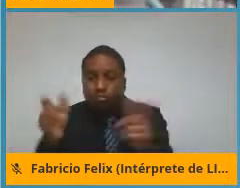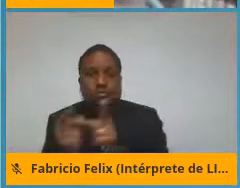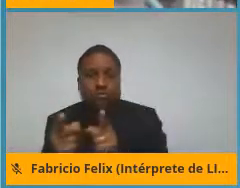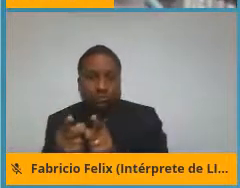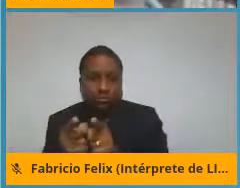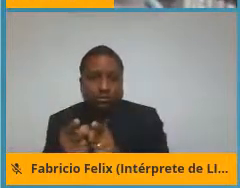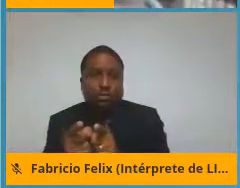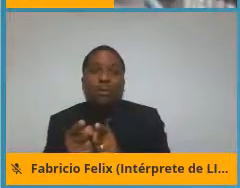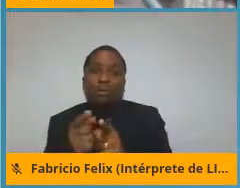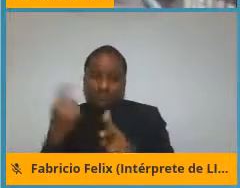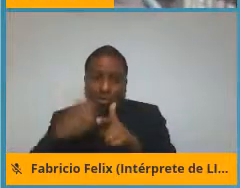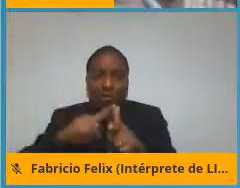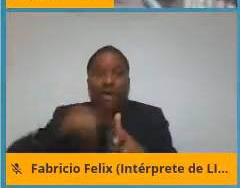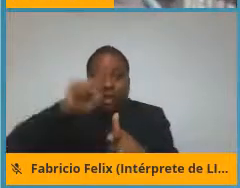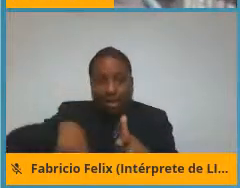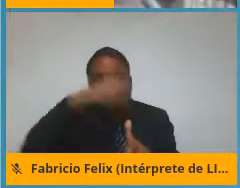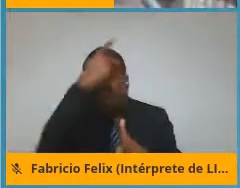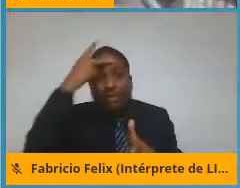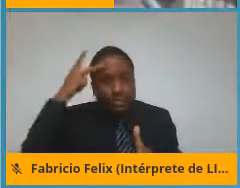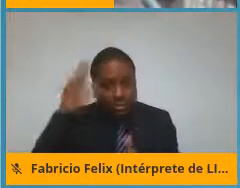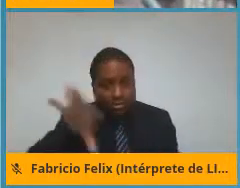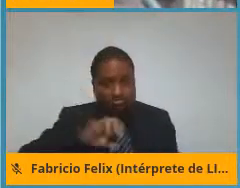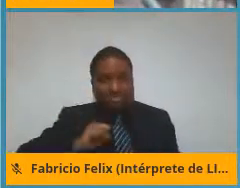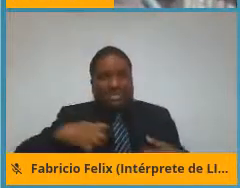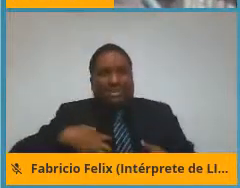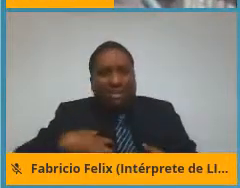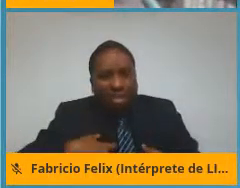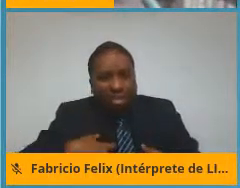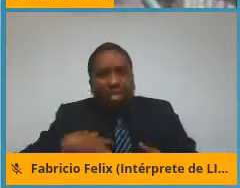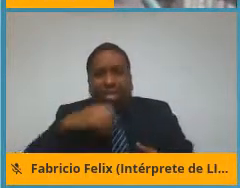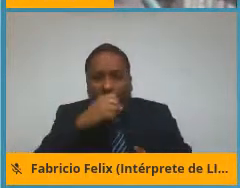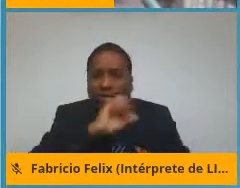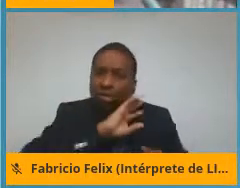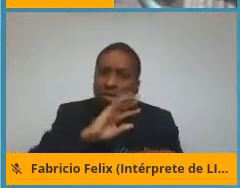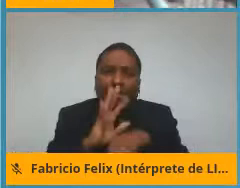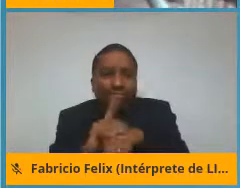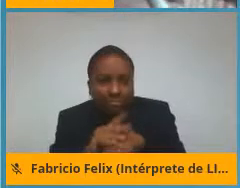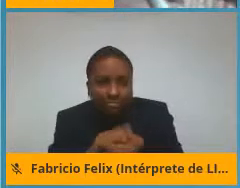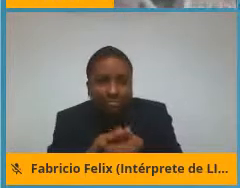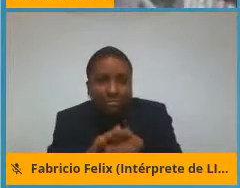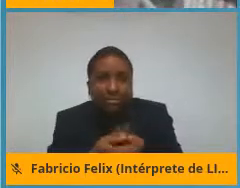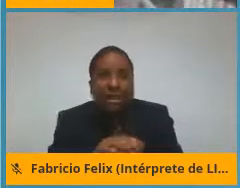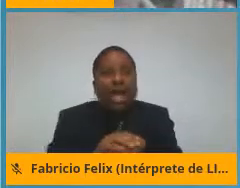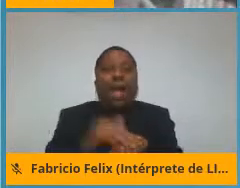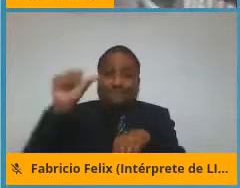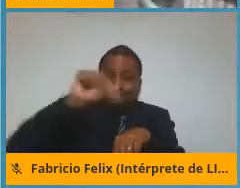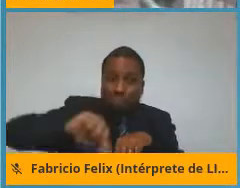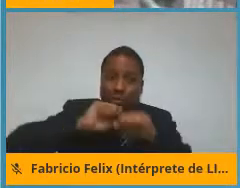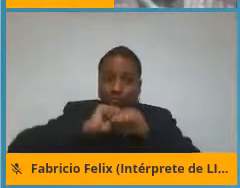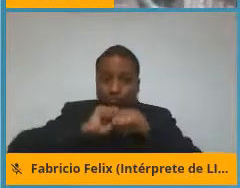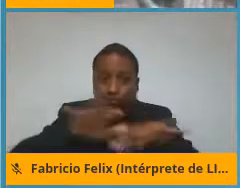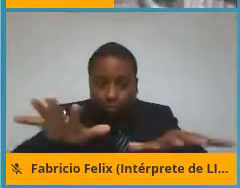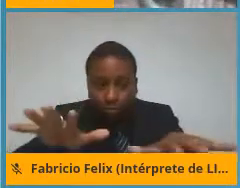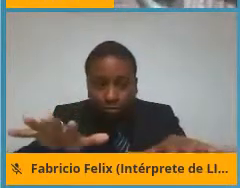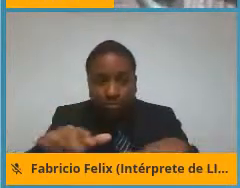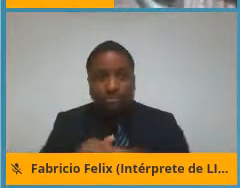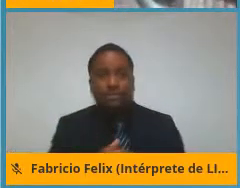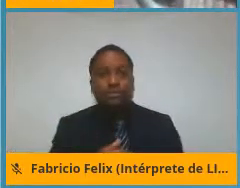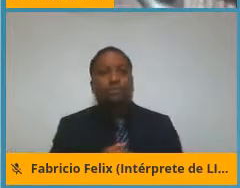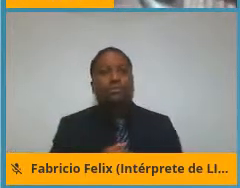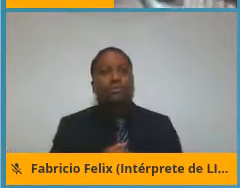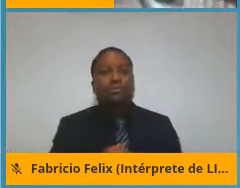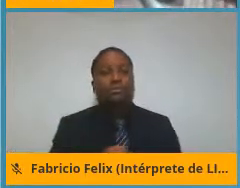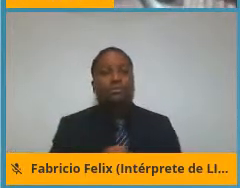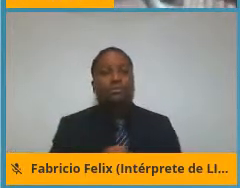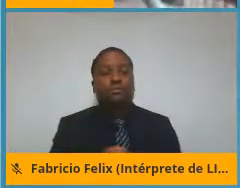são as pessoas que apresentam sintomas detectáveis. Esses são os que efetivamente transmitem.